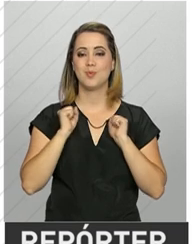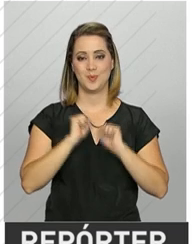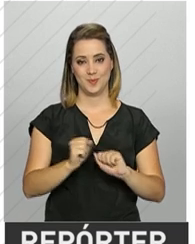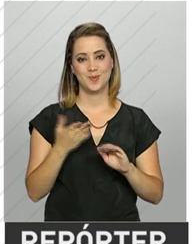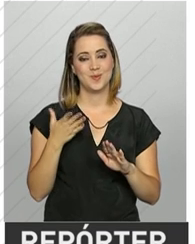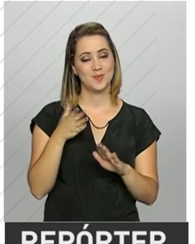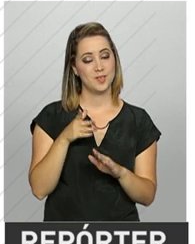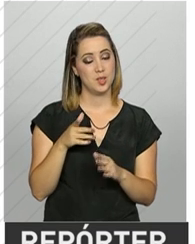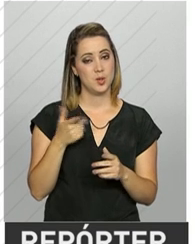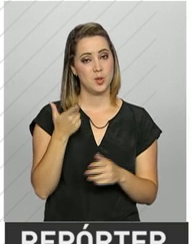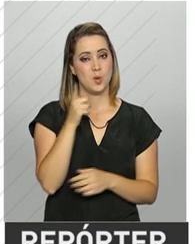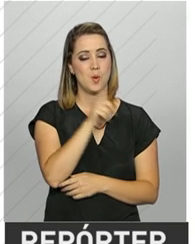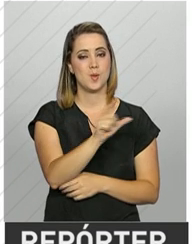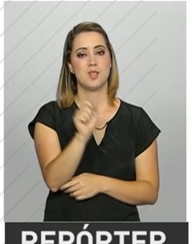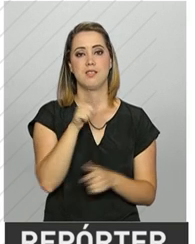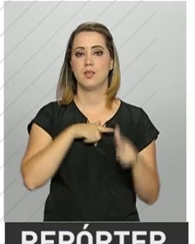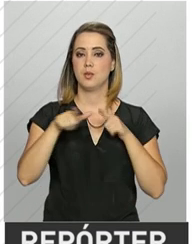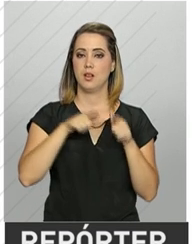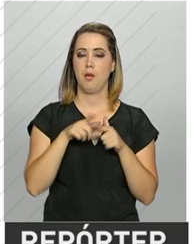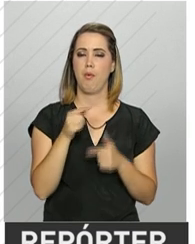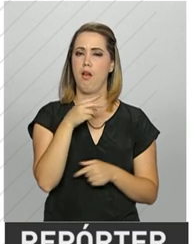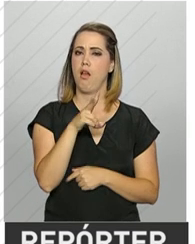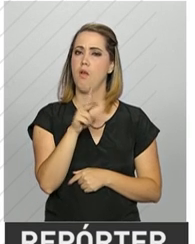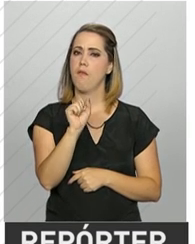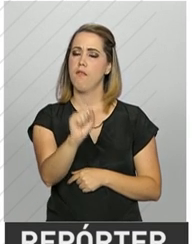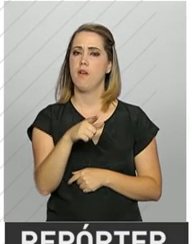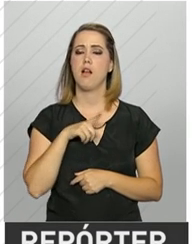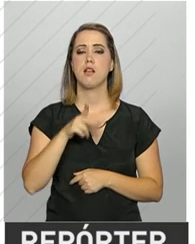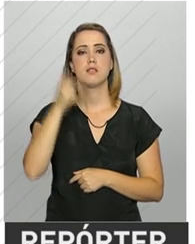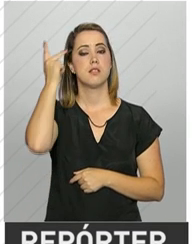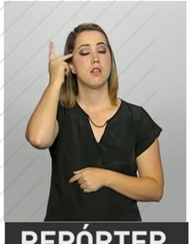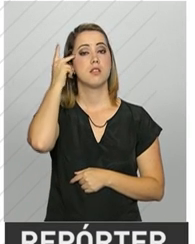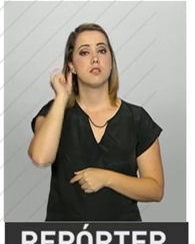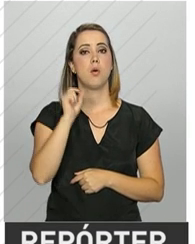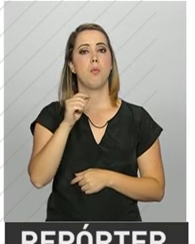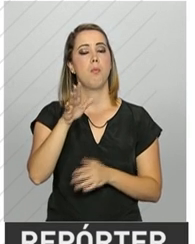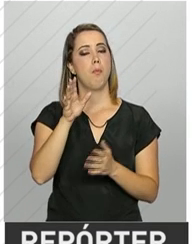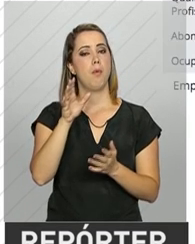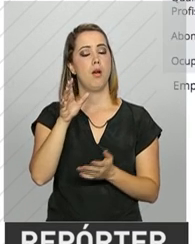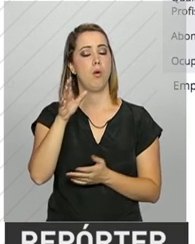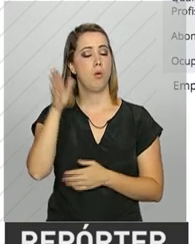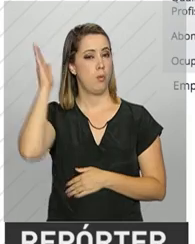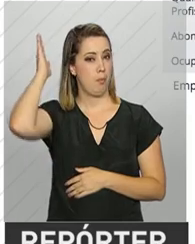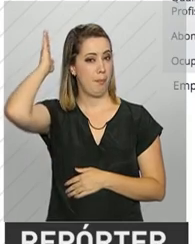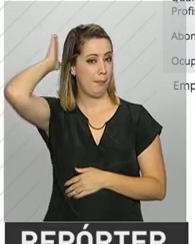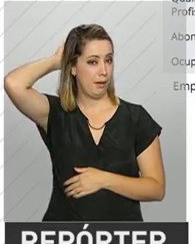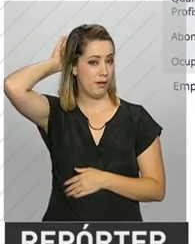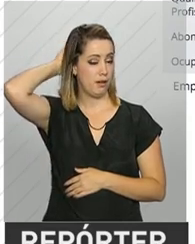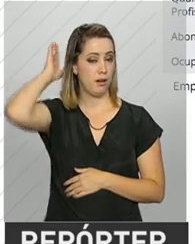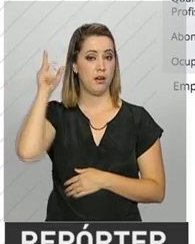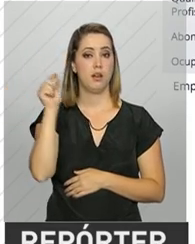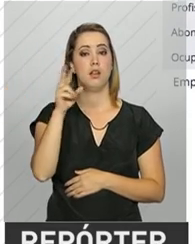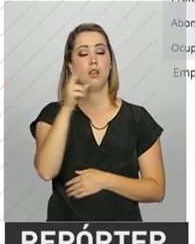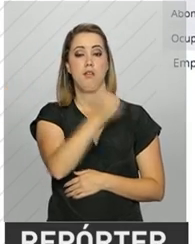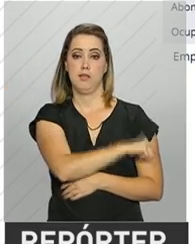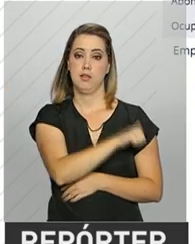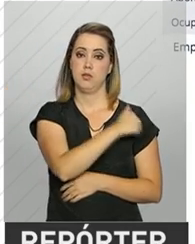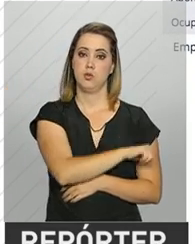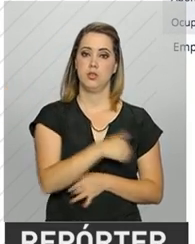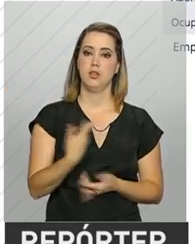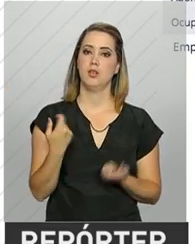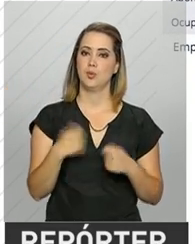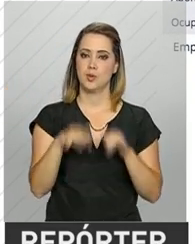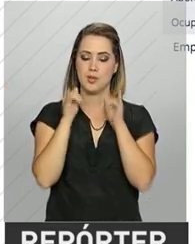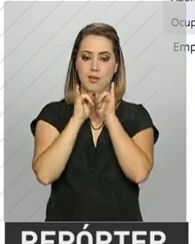Mais Emprego. Os estados com mais vagas são São Paulo, Paraná e Rio de Janeiro. Para que as empresas anunciem no